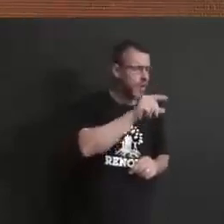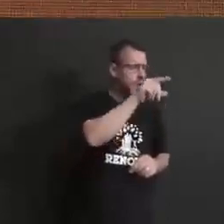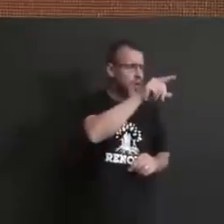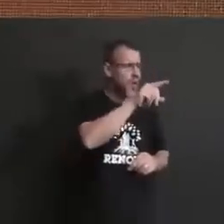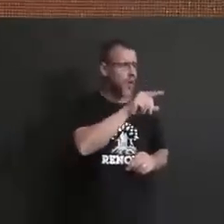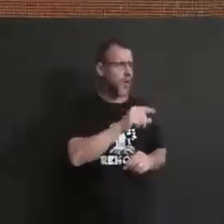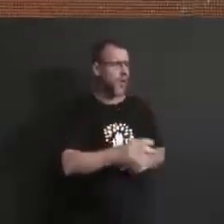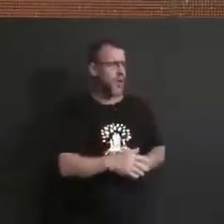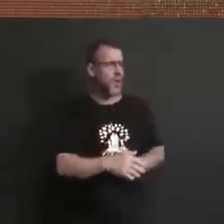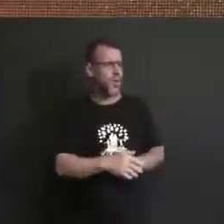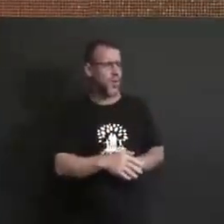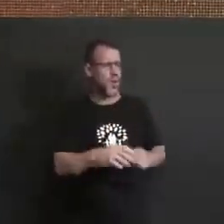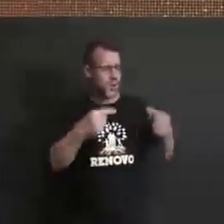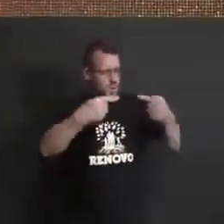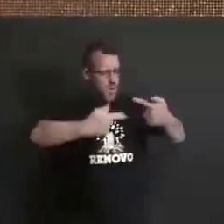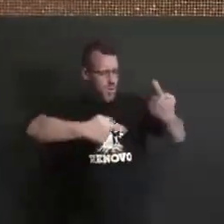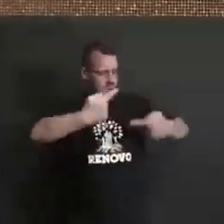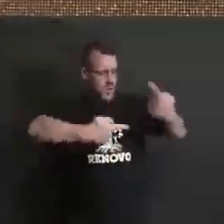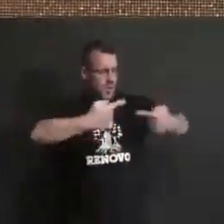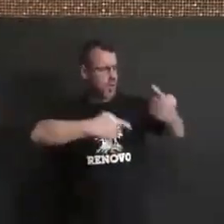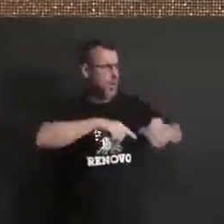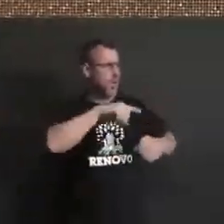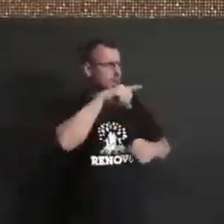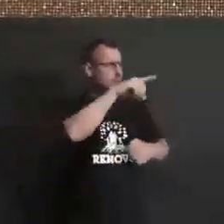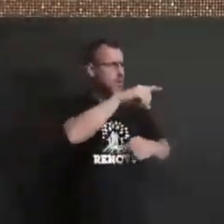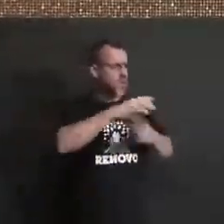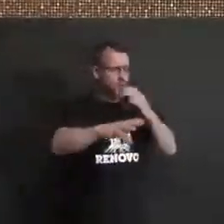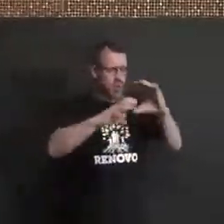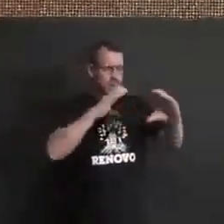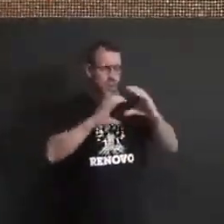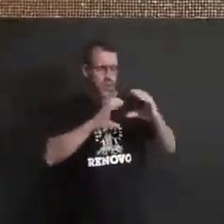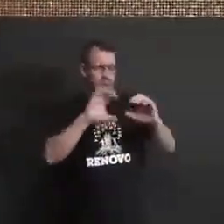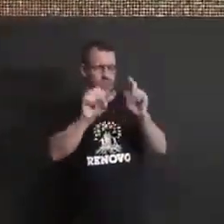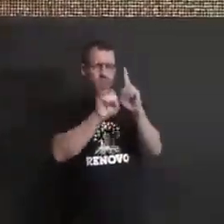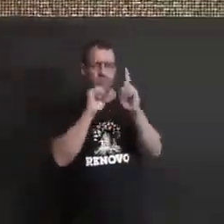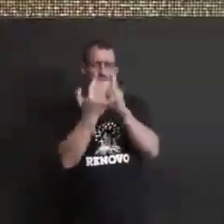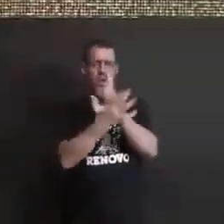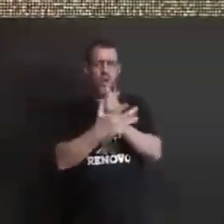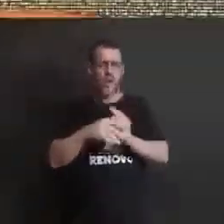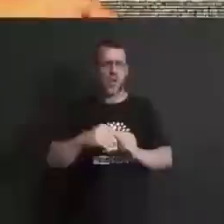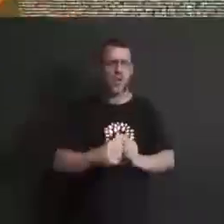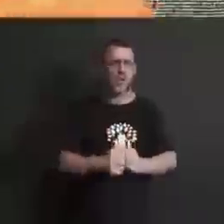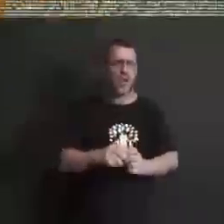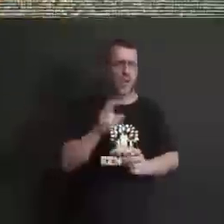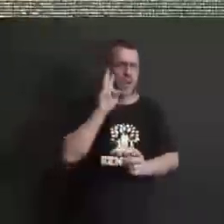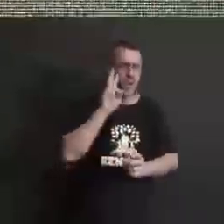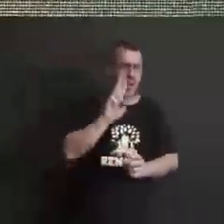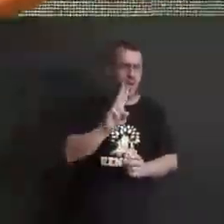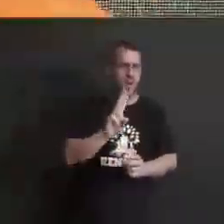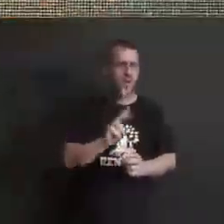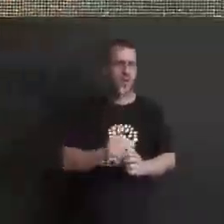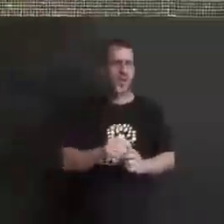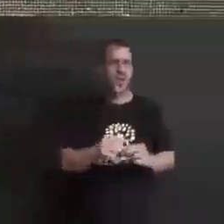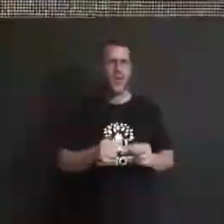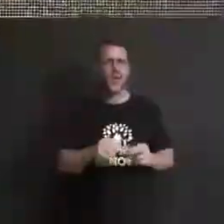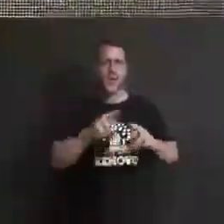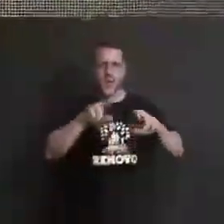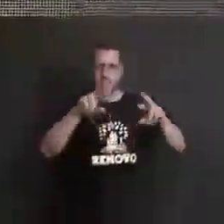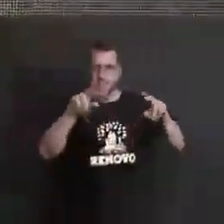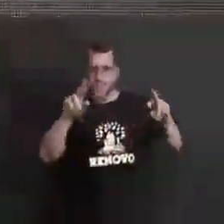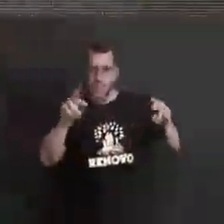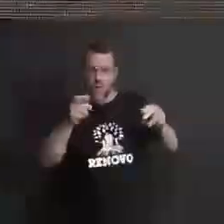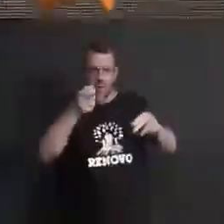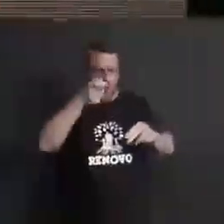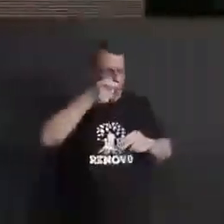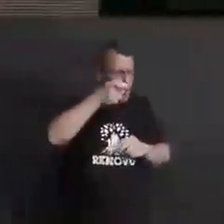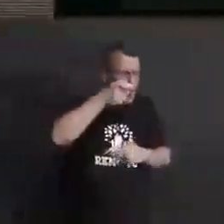ciência, vê se é boa coisa. Vai lá você na comunicação social, vê se é boa coisa. Vê se a gente pode produzir algo nesse... Olha, eu estou querendo produzir